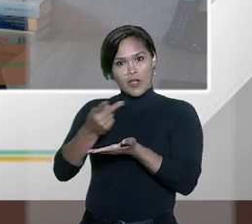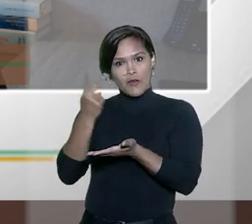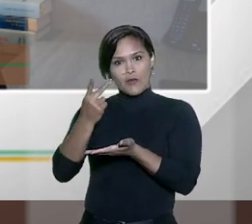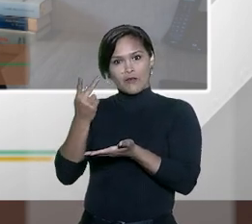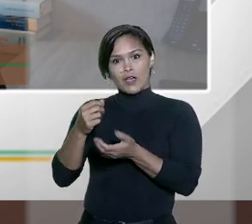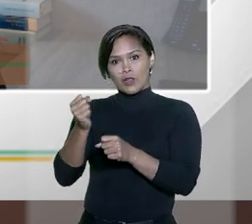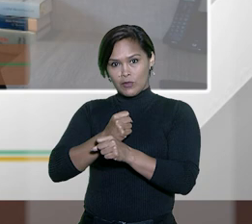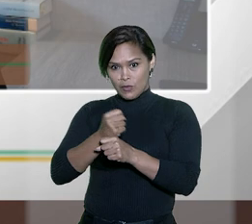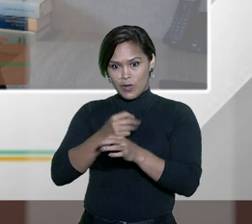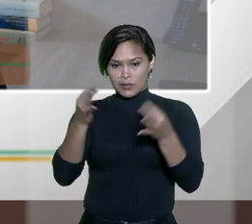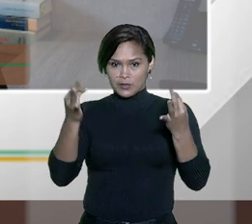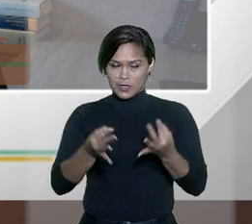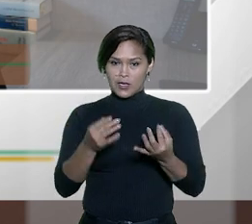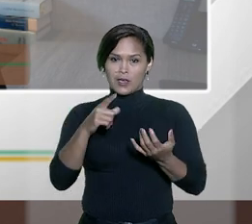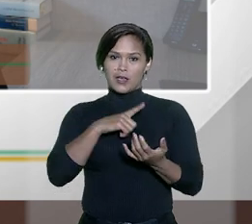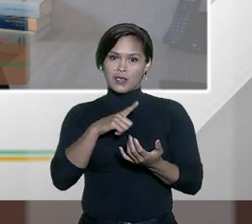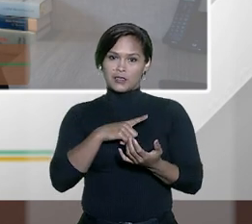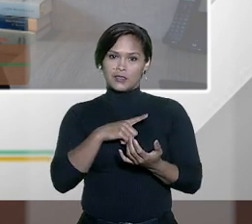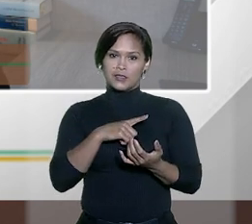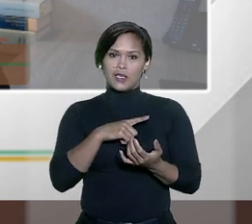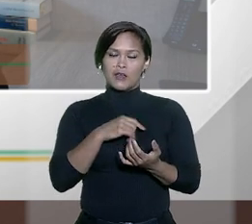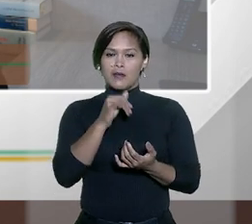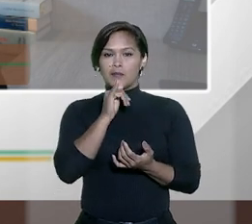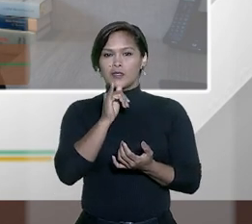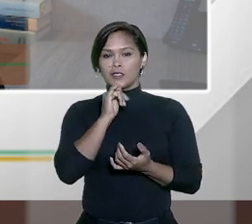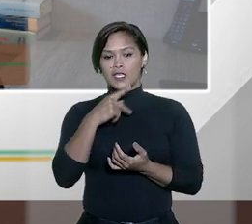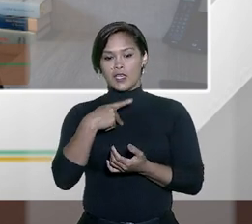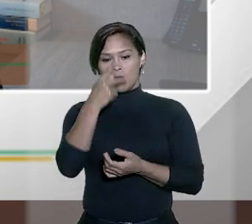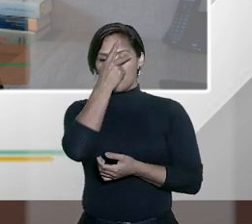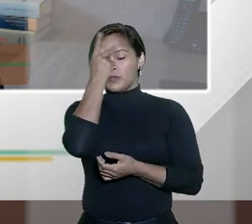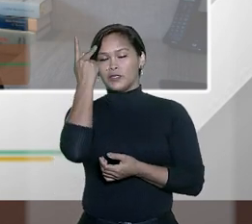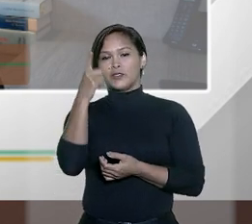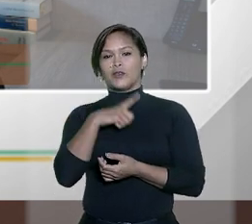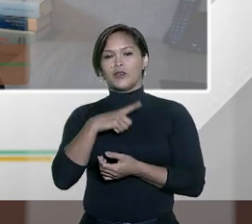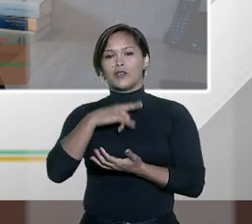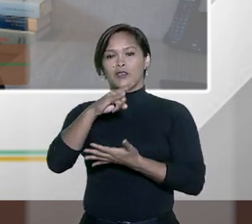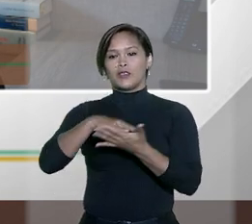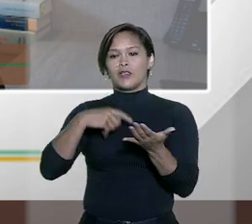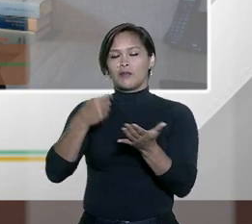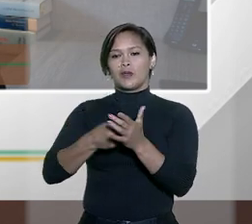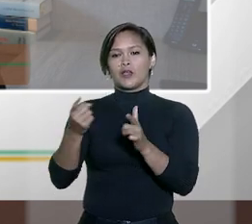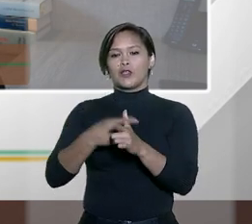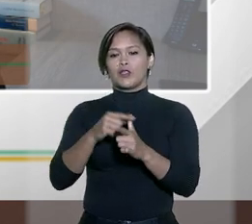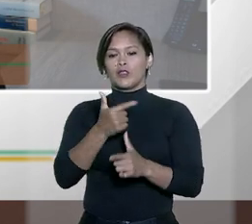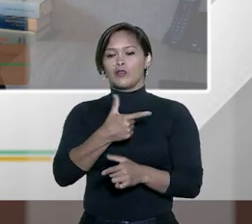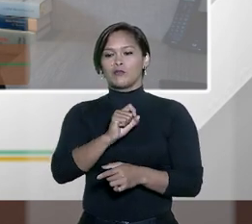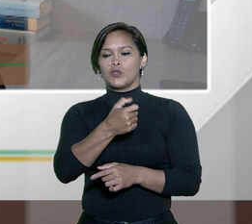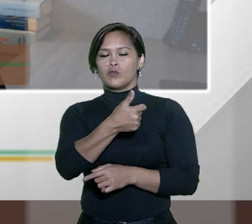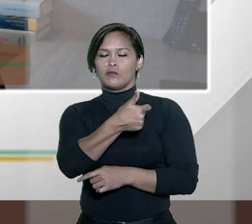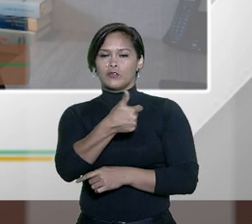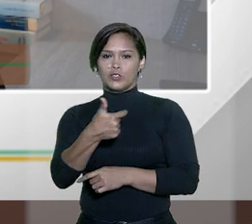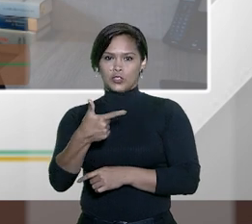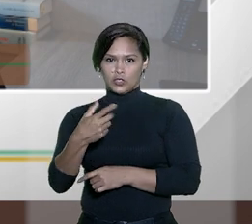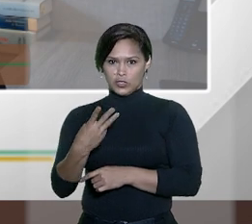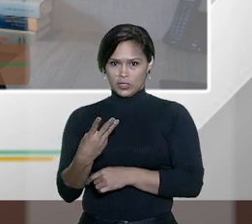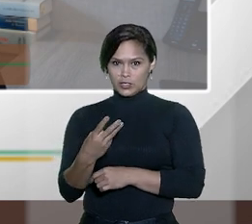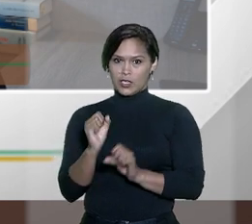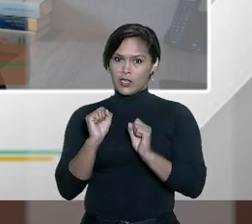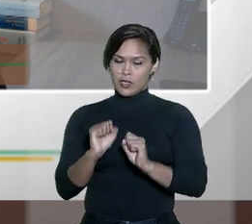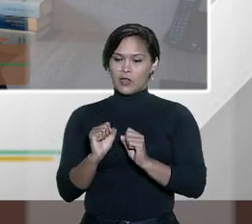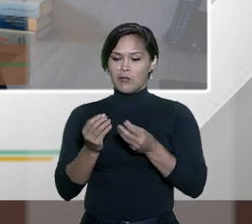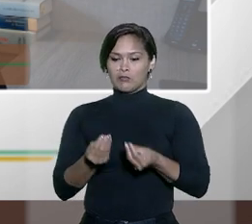no ano previsto, então a gente tem eu tenho aqui, por exemplo, eu, pessoa física, tenho um precatório para receber em 2023, eu